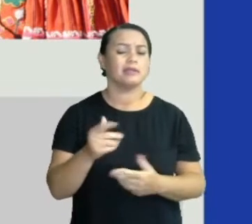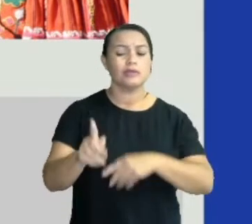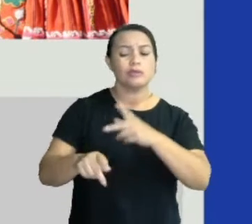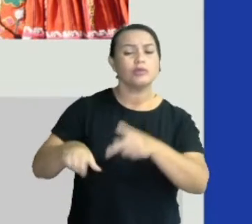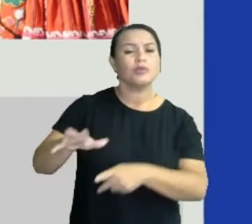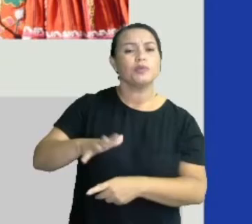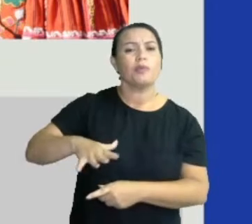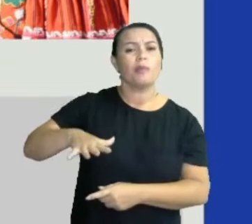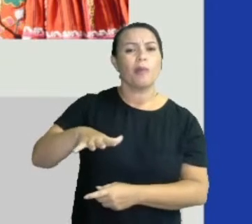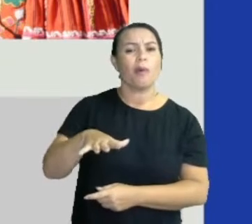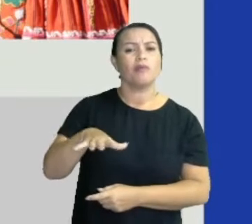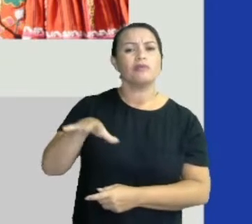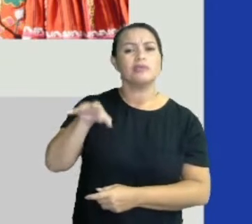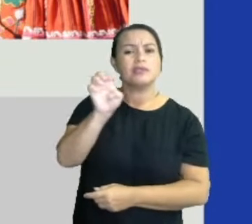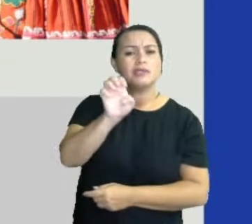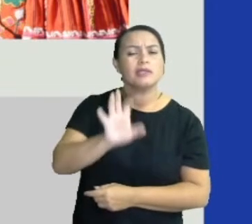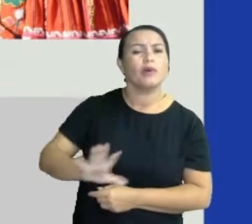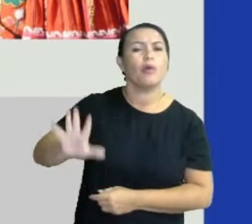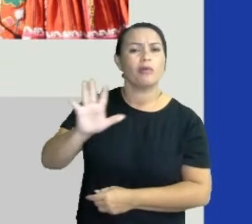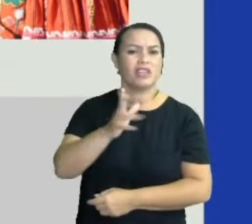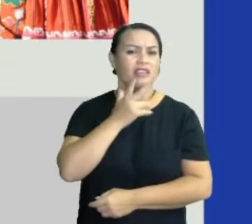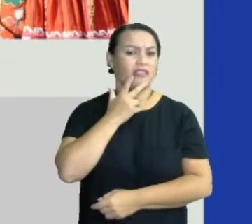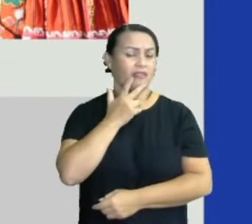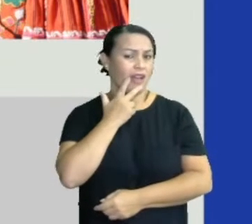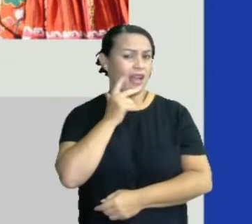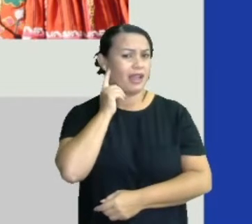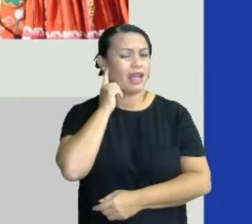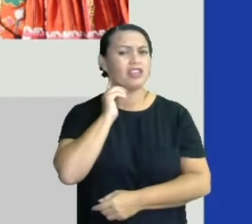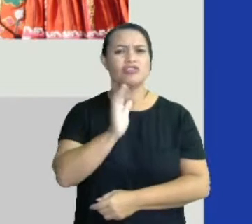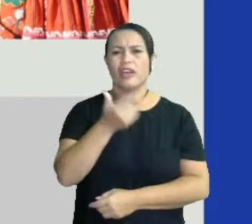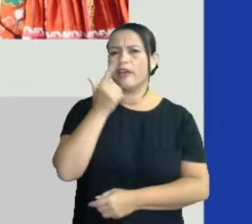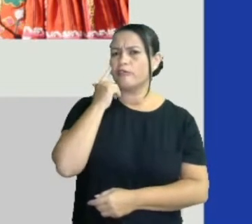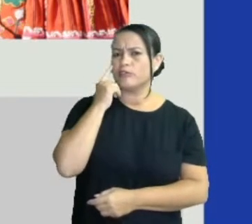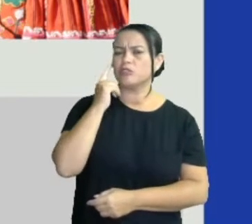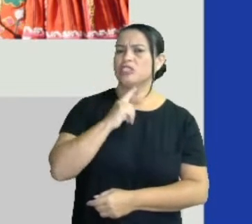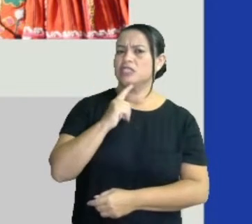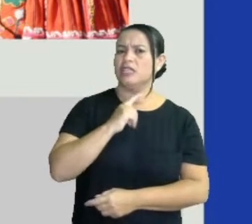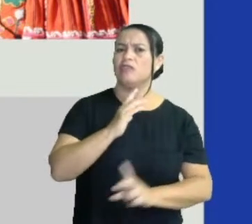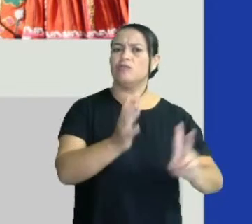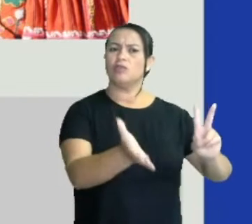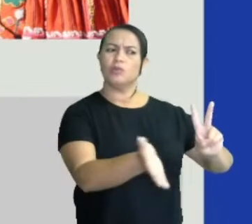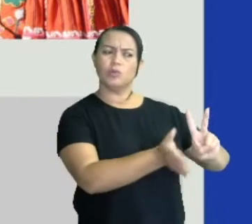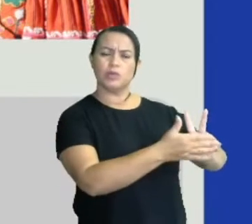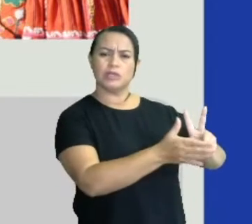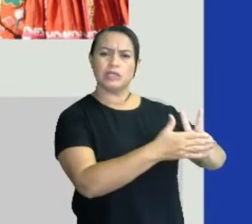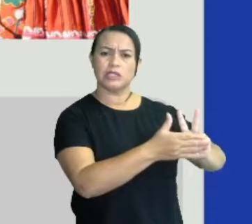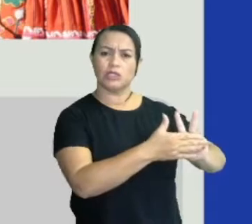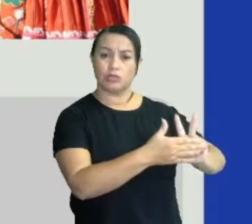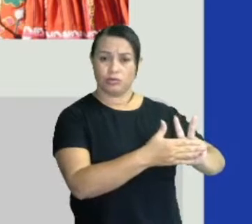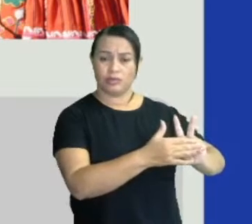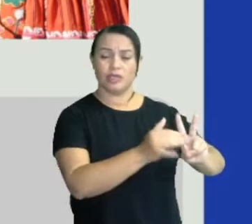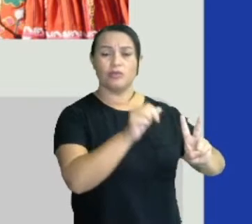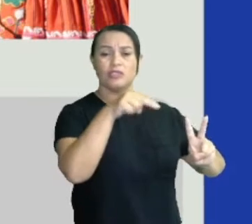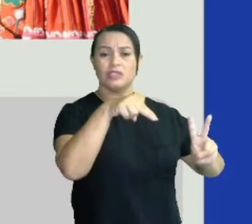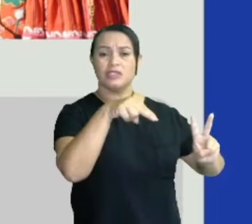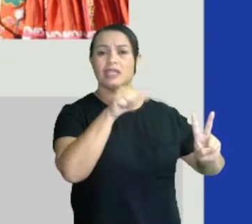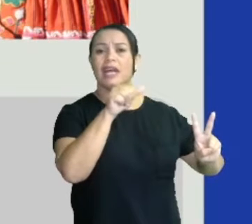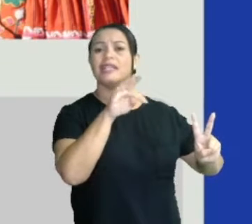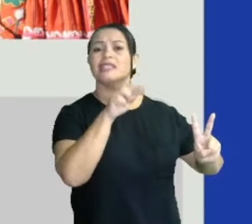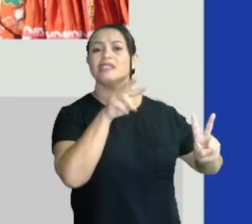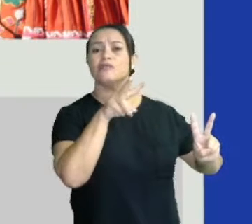esses povos europeus que a gente tanto fala? A gente já viu que os povos nativos são os